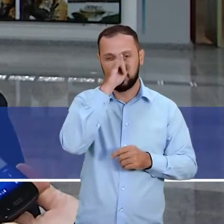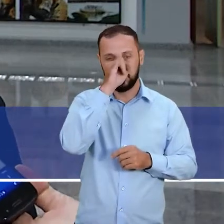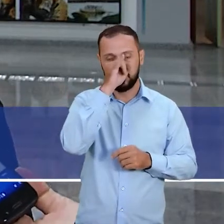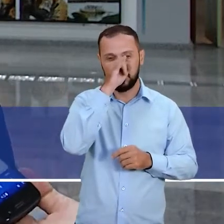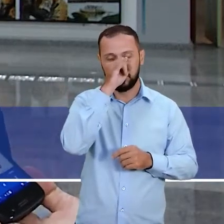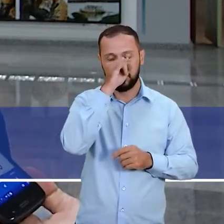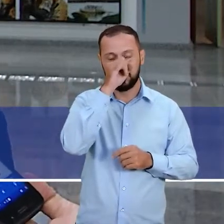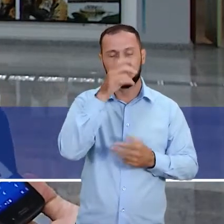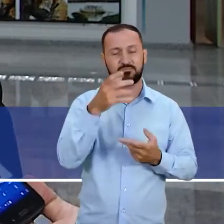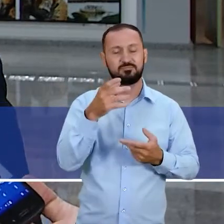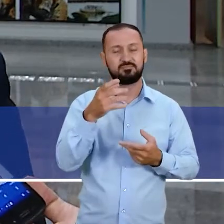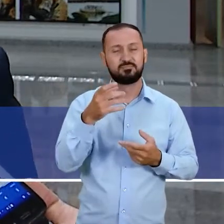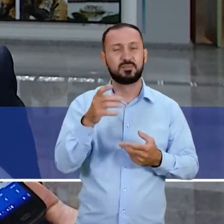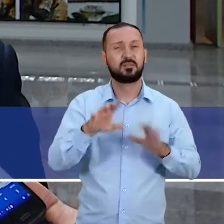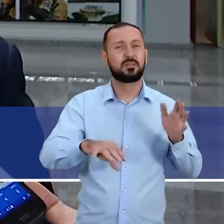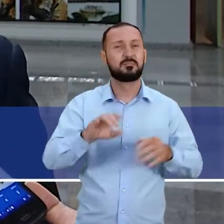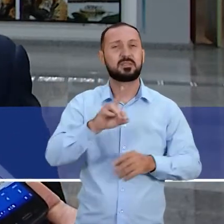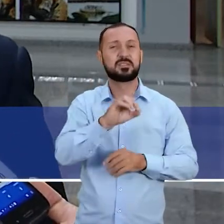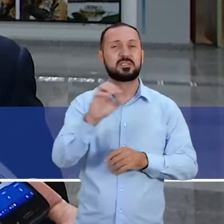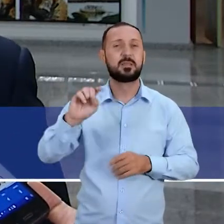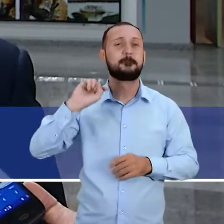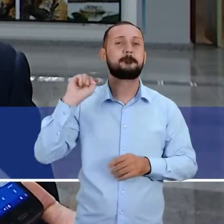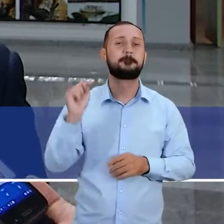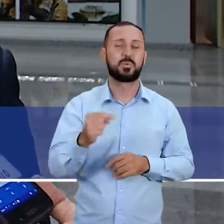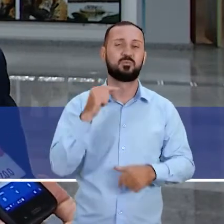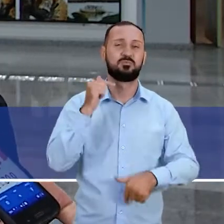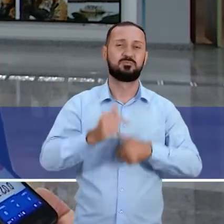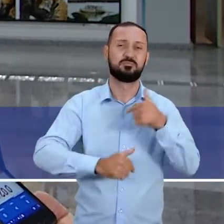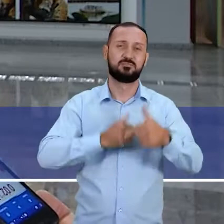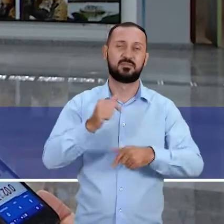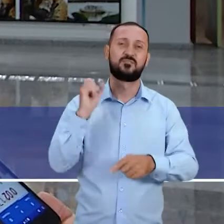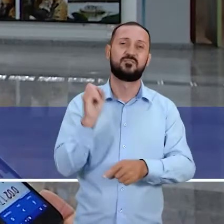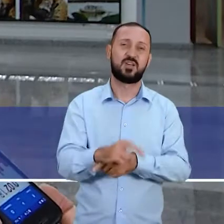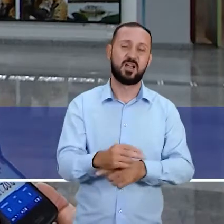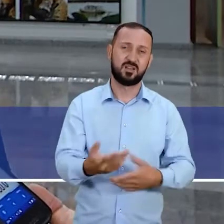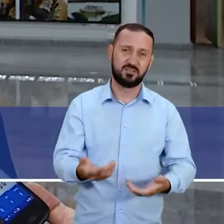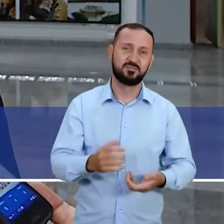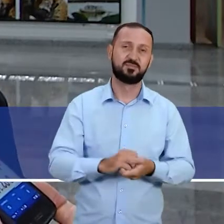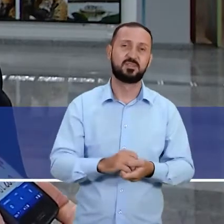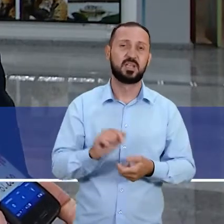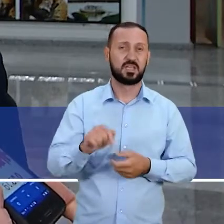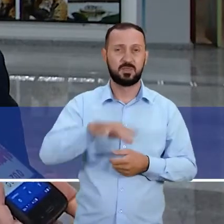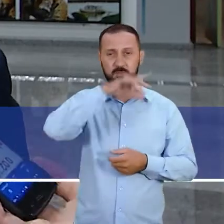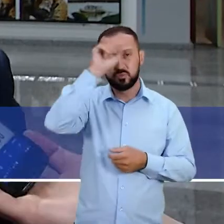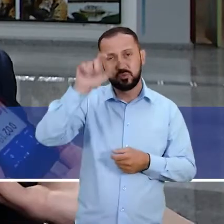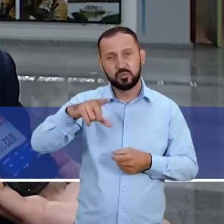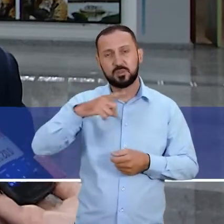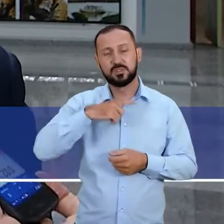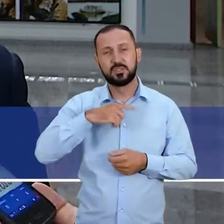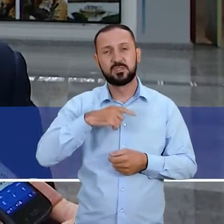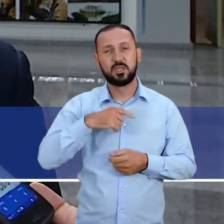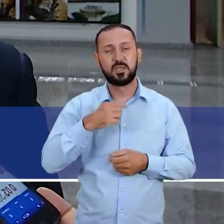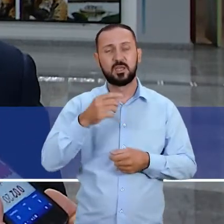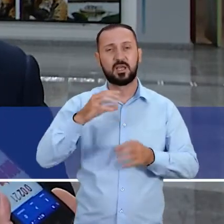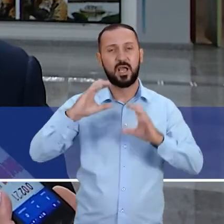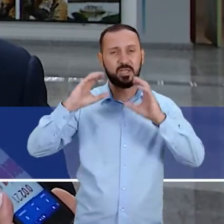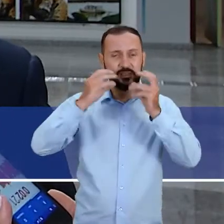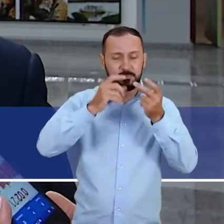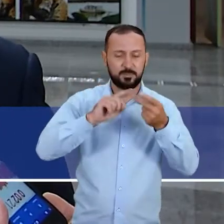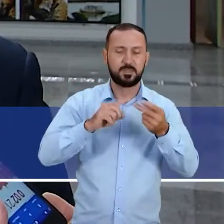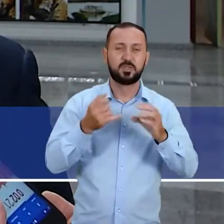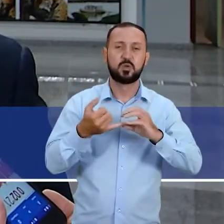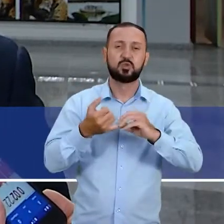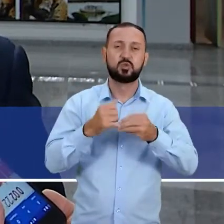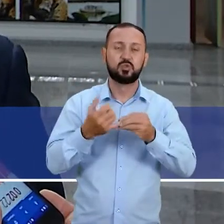de cabeças de suínos. Isso gera em torno de 100 mil empregos. Enquanto que Mato Grosso do Sul, que tem